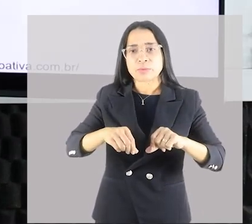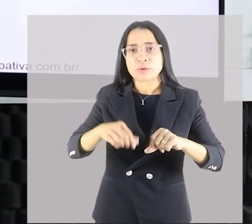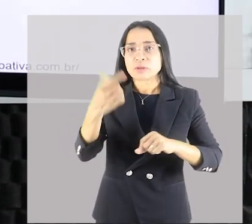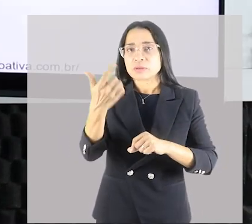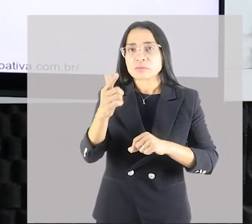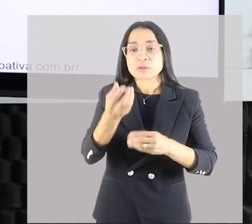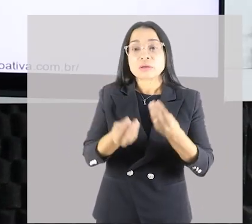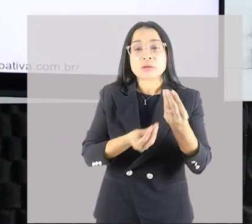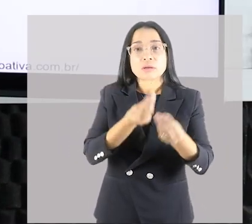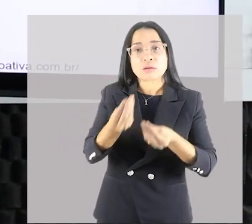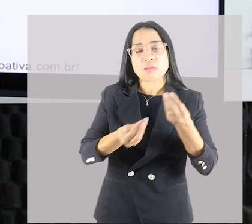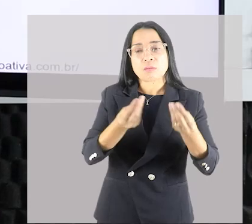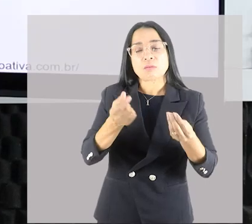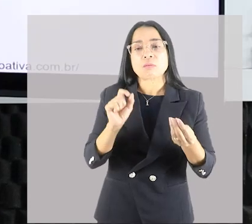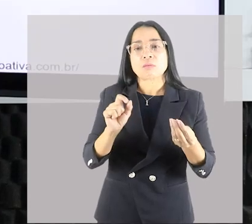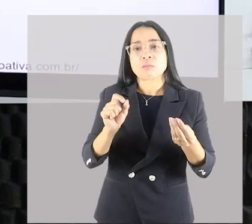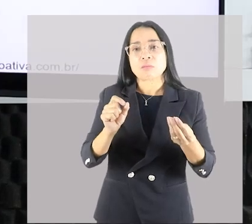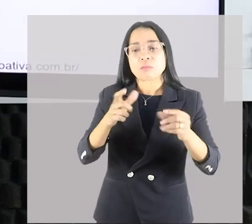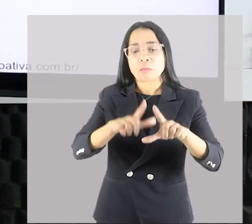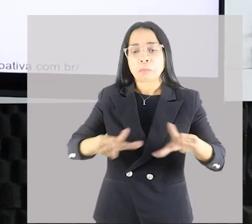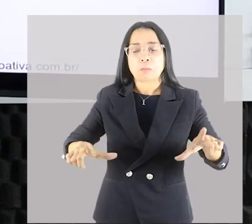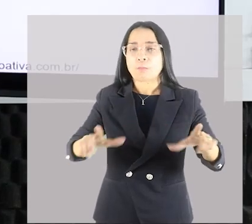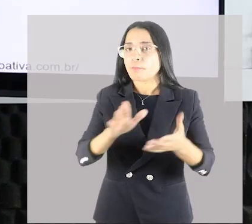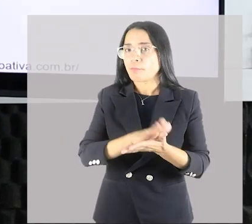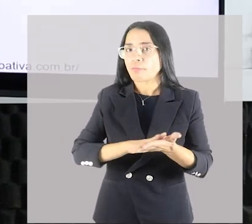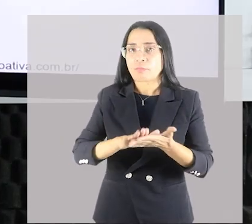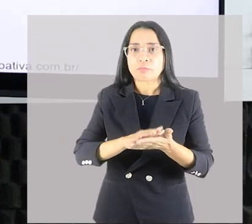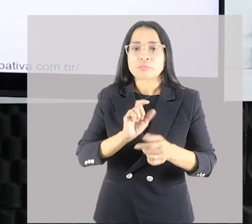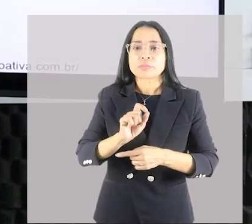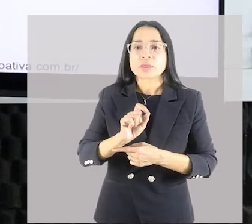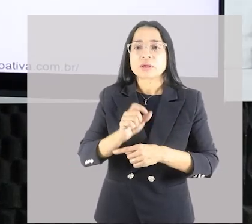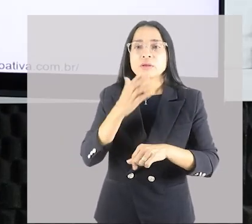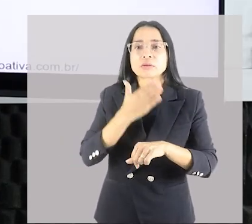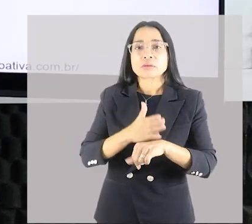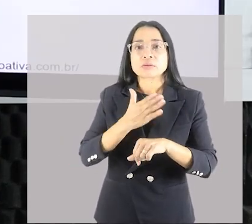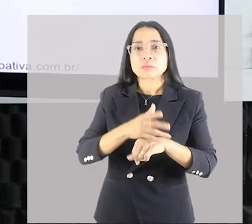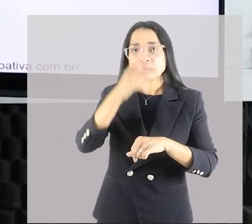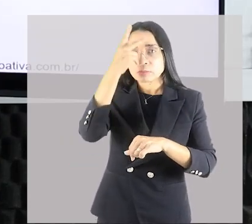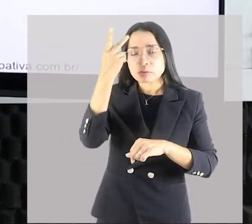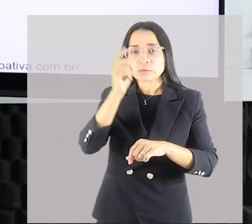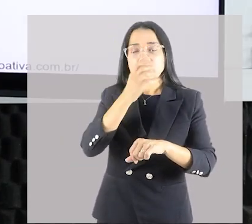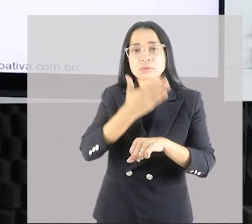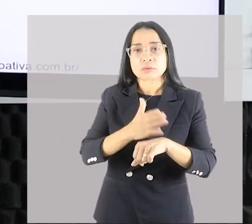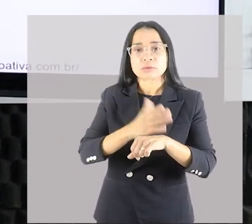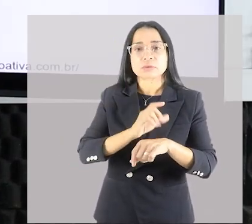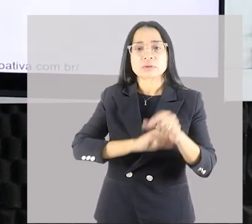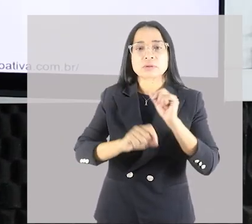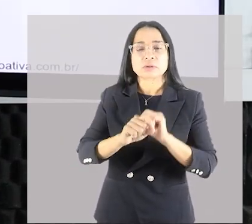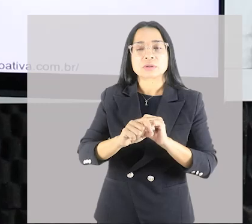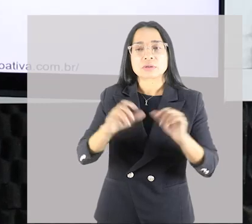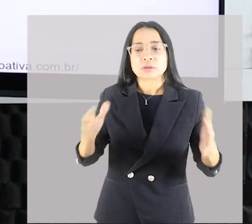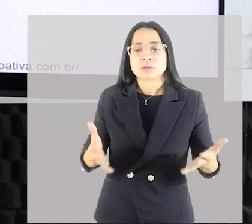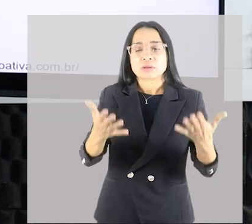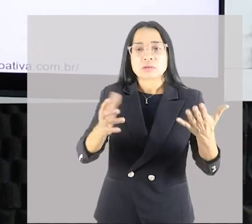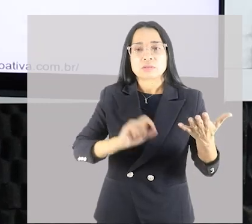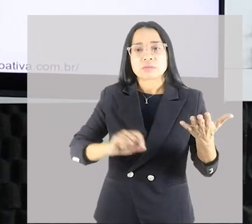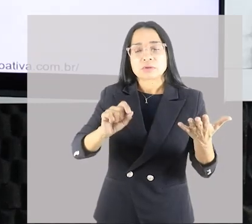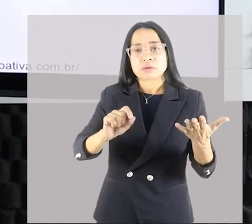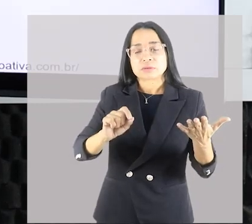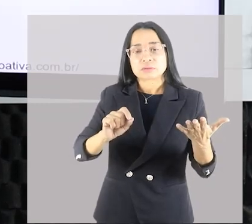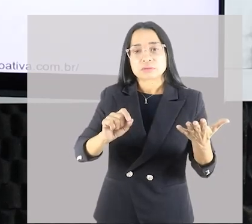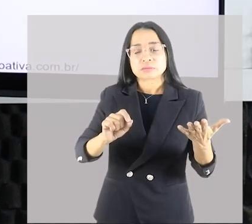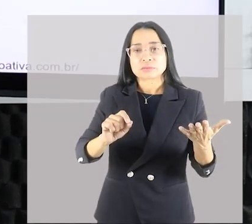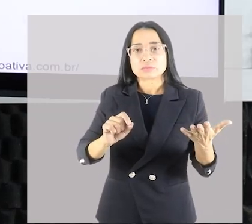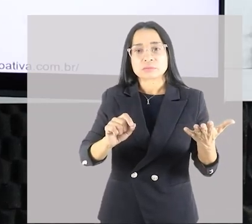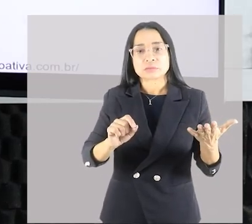não tinha piso. E aí os praticantes dessas festas, os